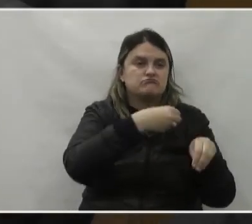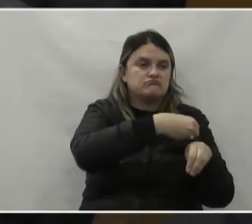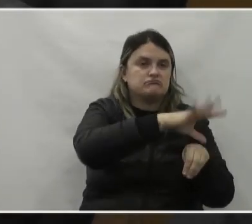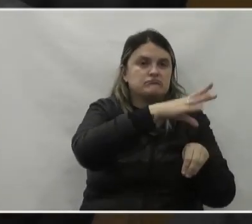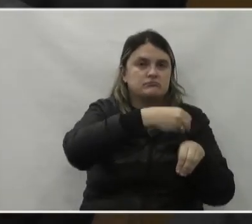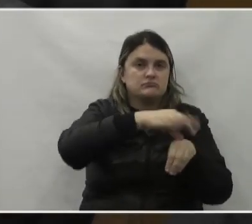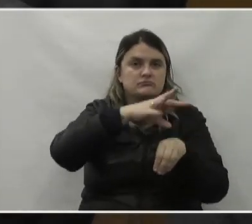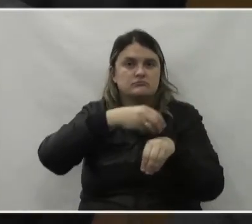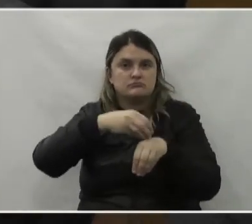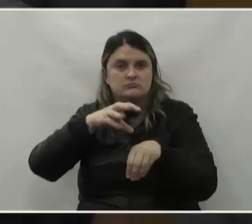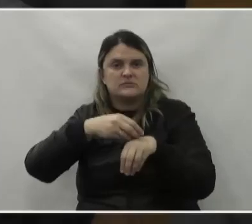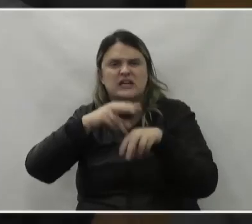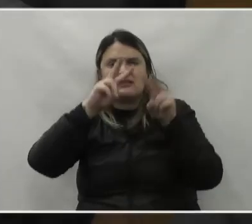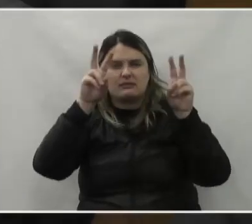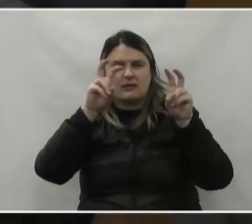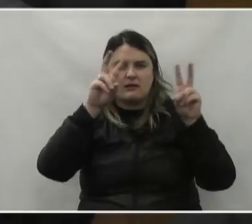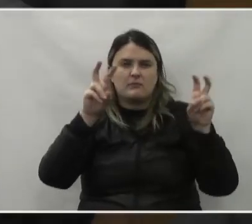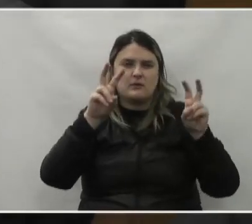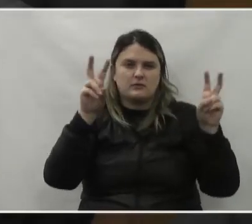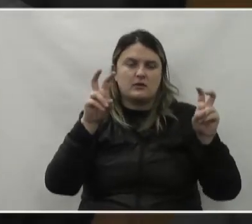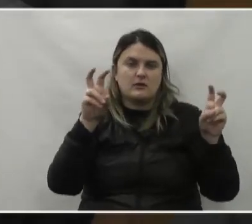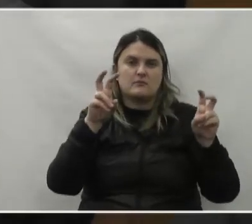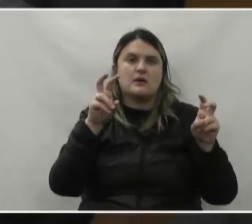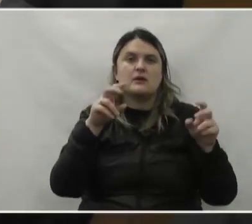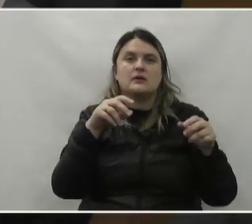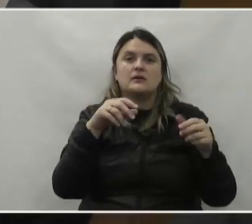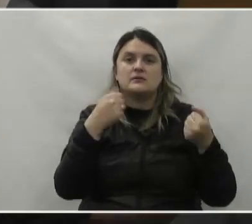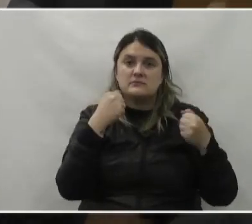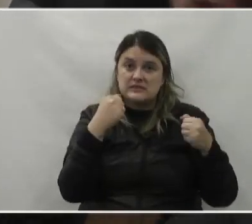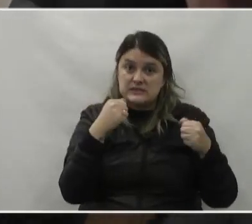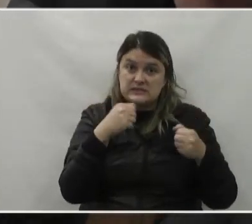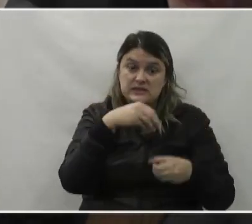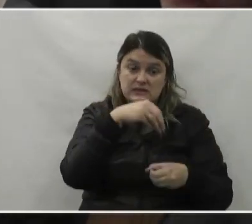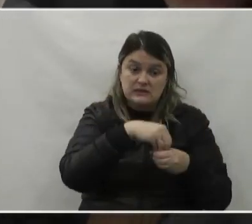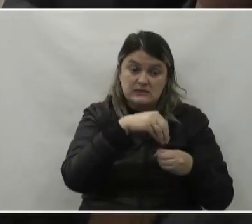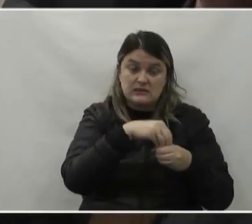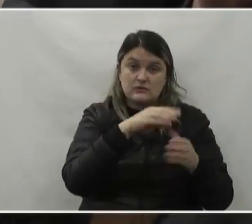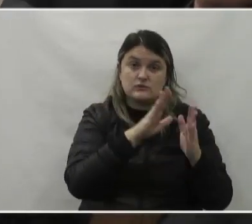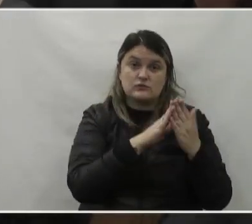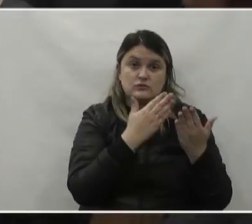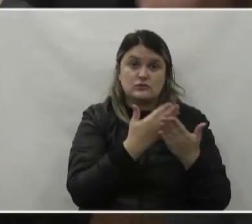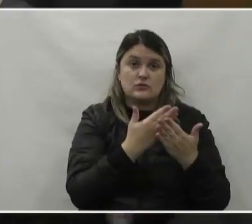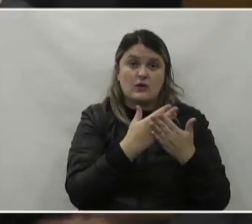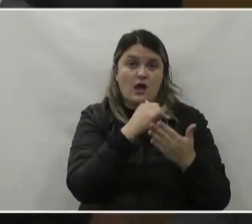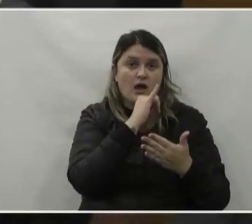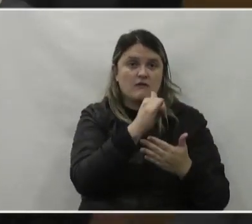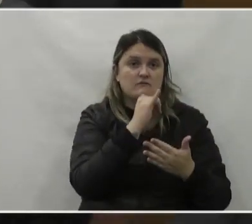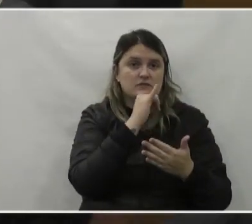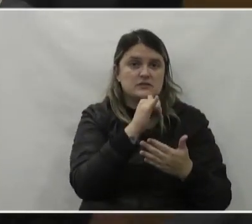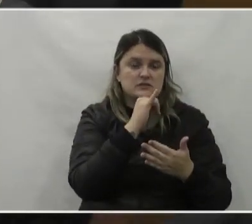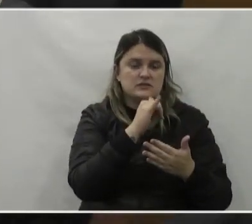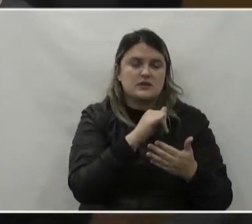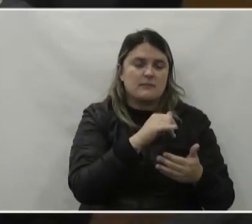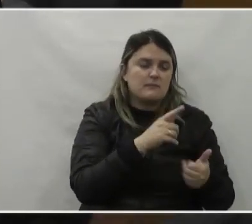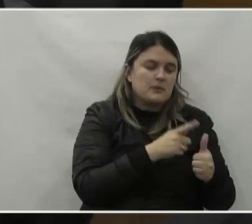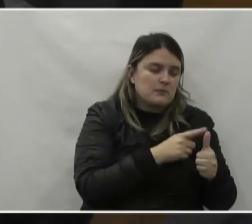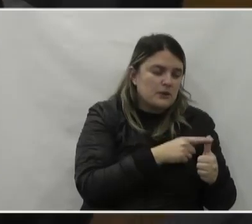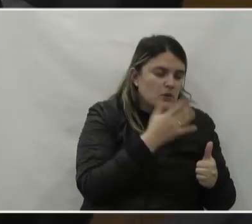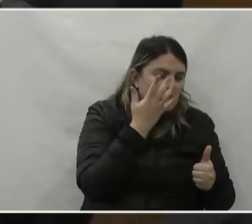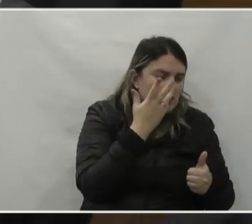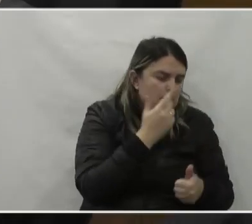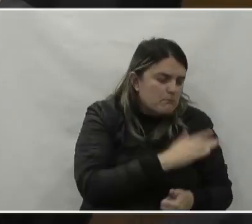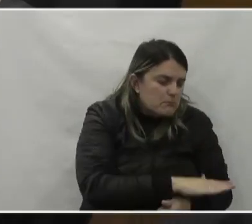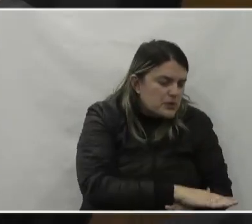todas as abordagens que se façam necessárias dentro das escolas, nos CMEs, desde pequenininho, né,